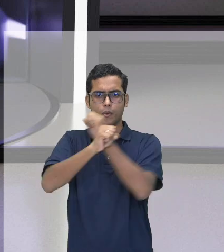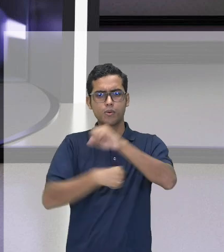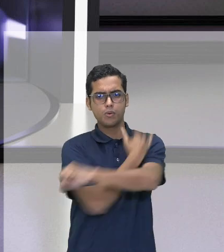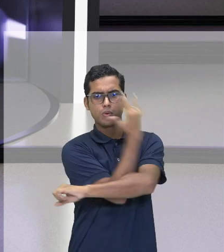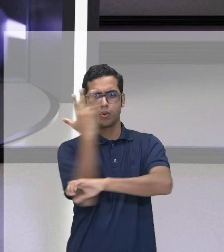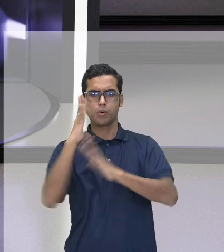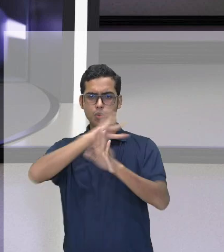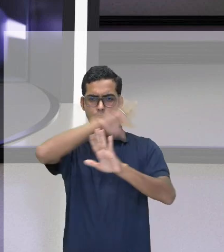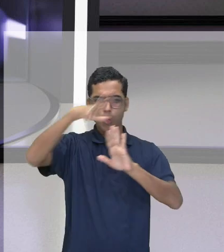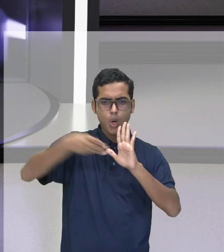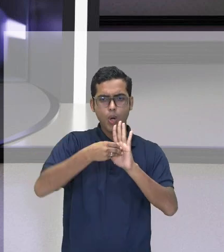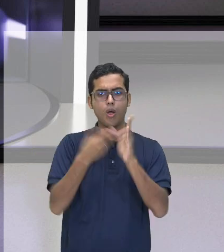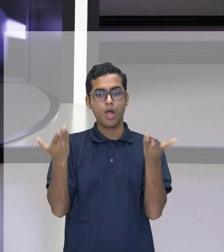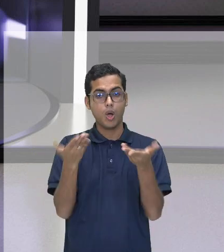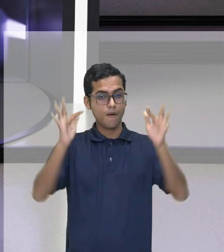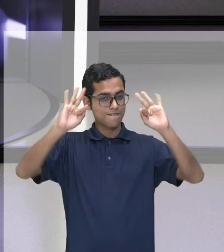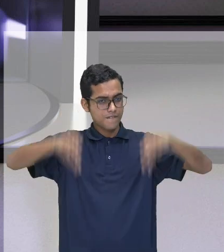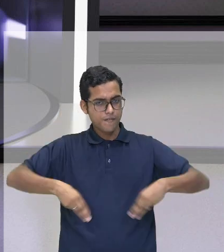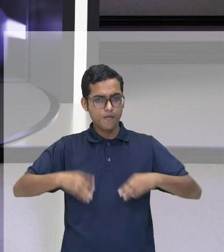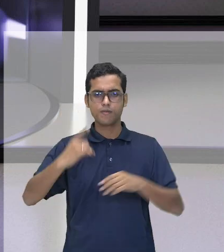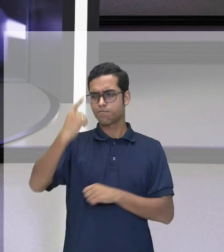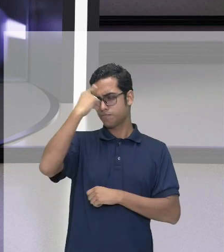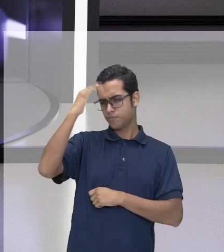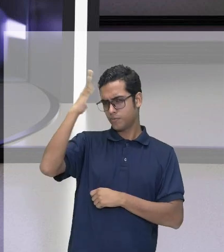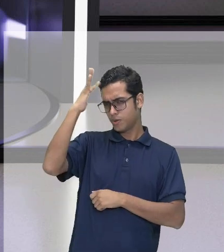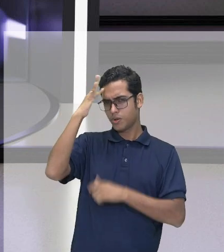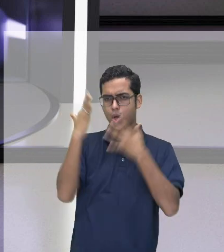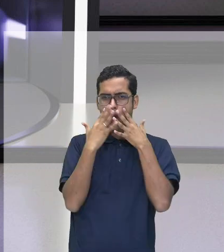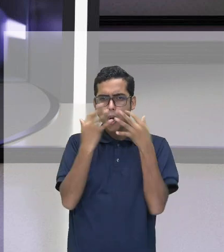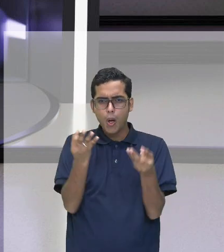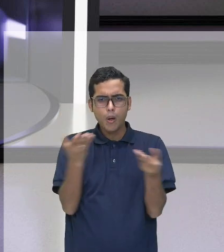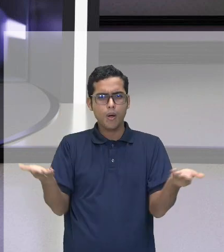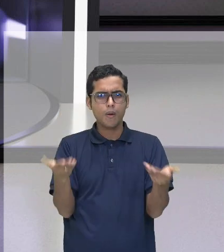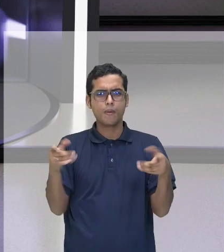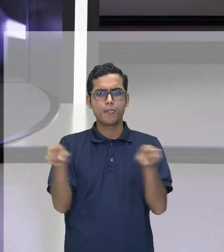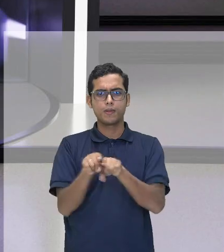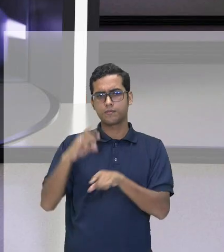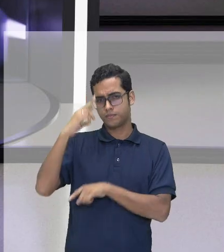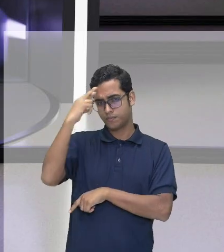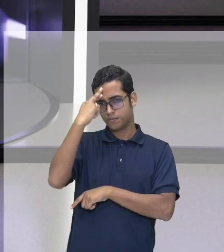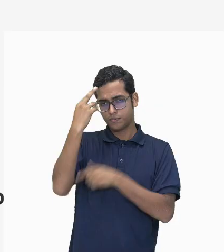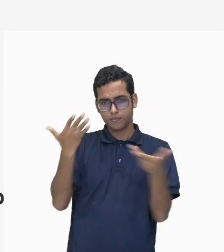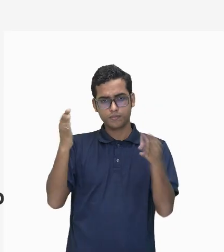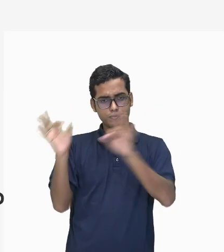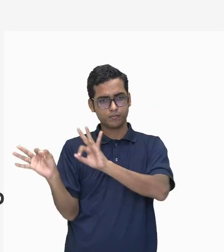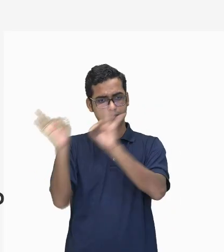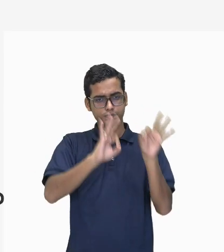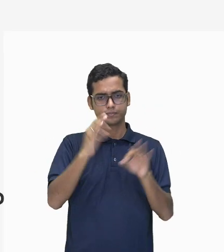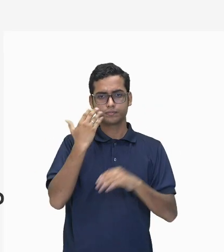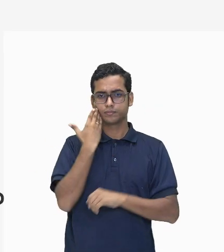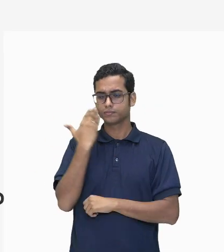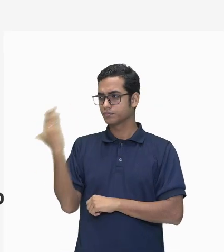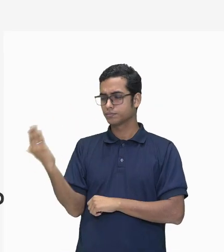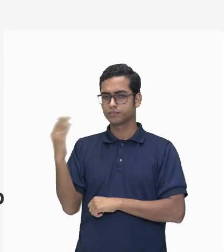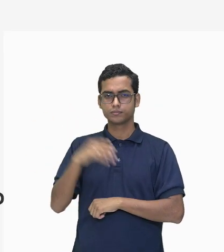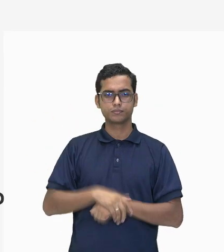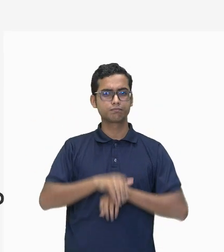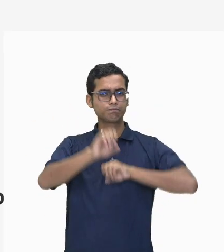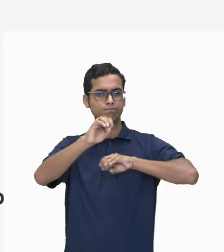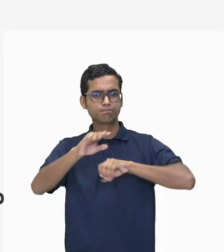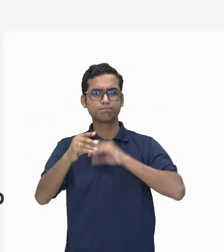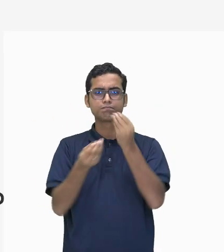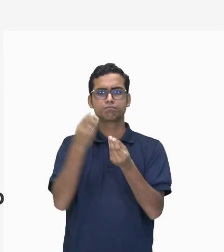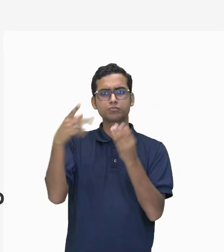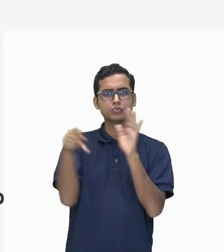quero te convidar para pensar e olhar com muita atenção essa reflexão adiante. As ensinanças da